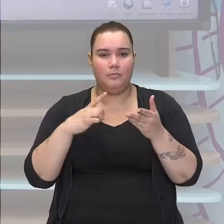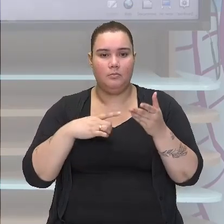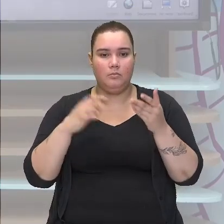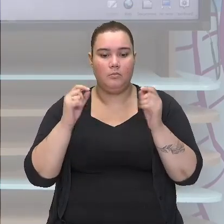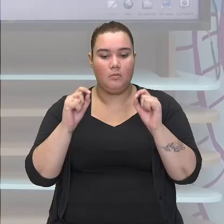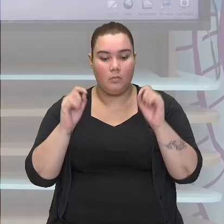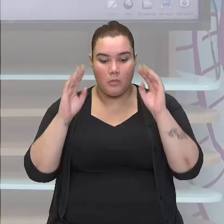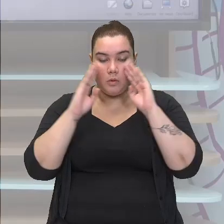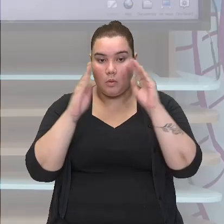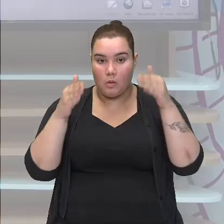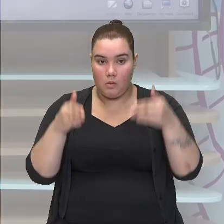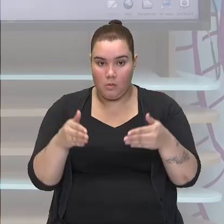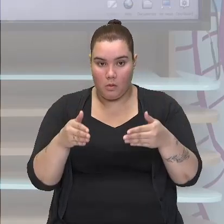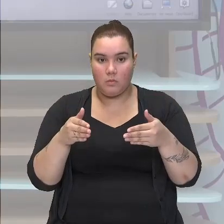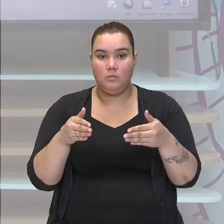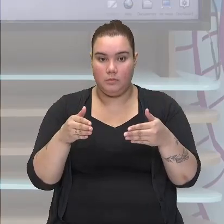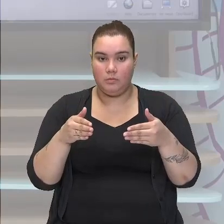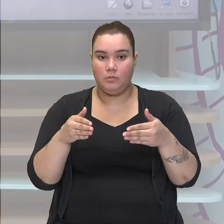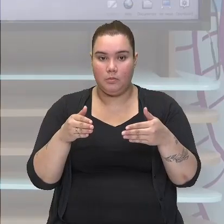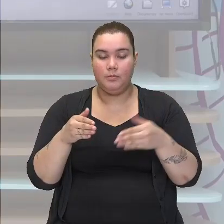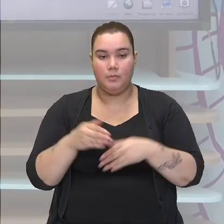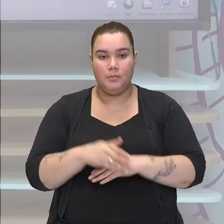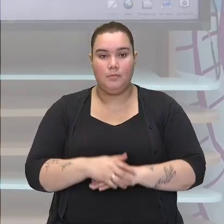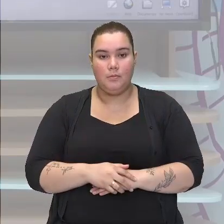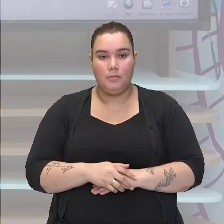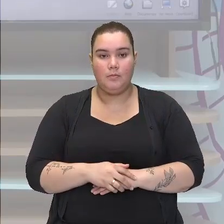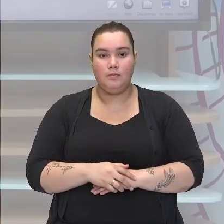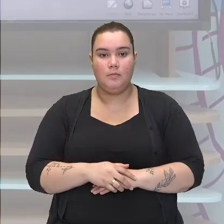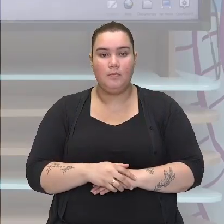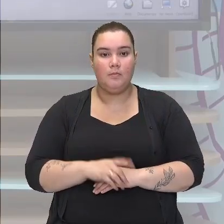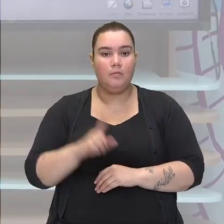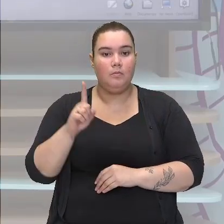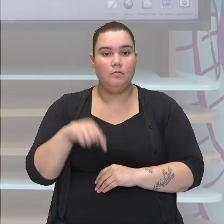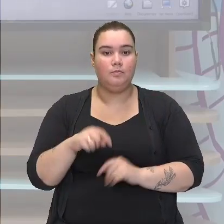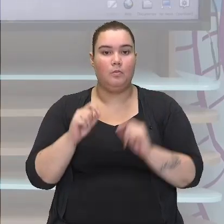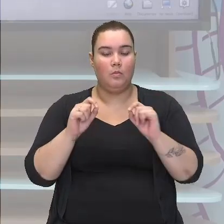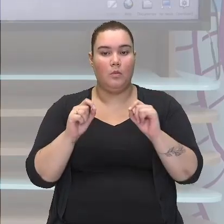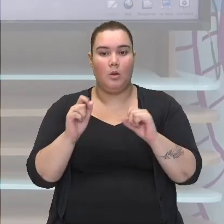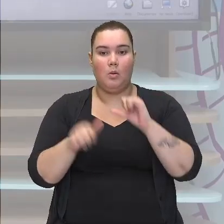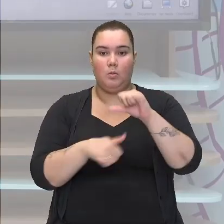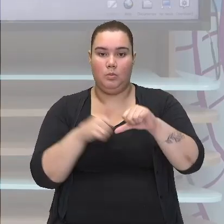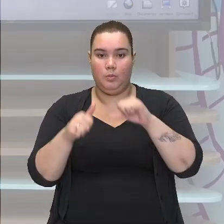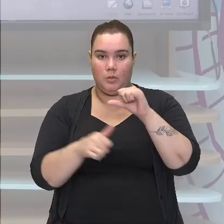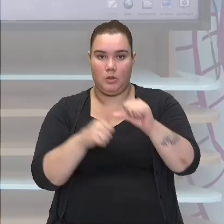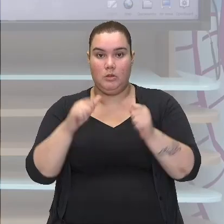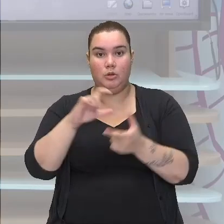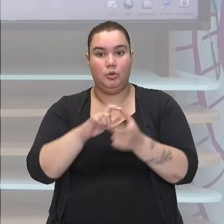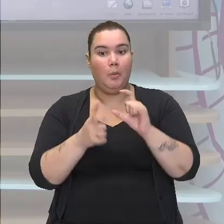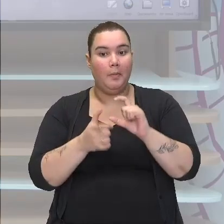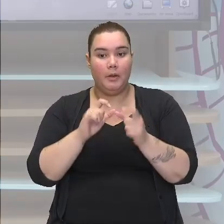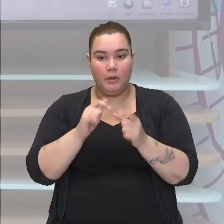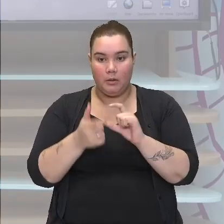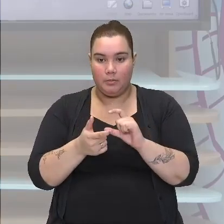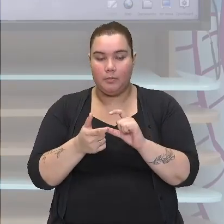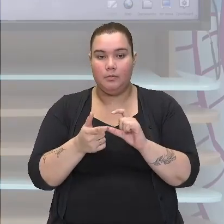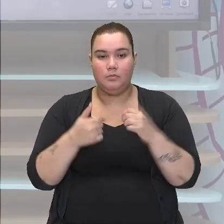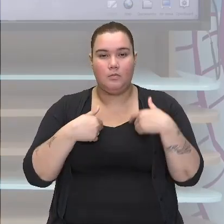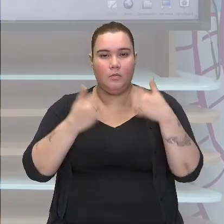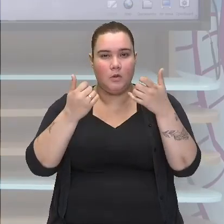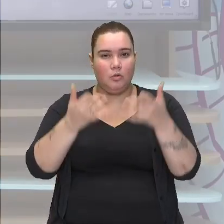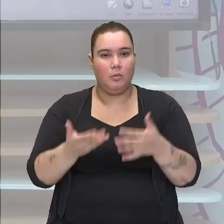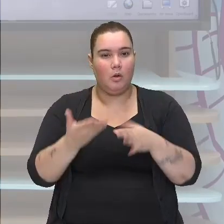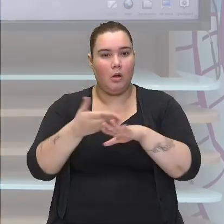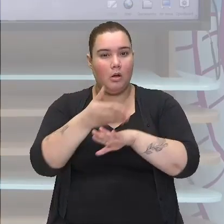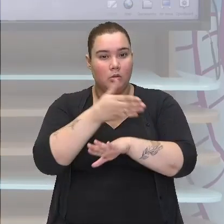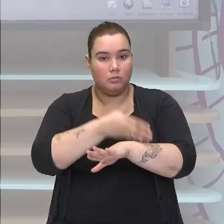nos focar, vamos focar na questão das transformações geométricas. E como eu falei